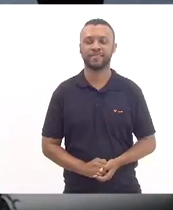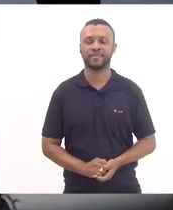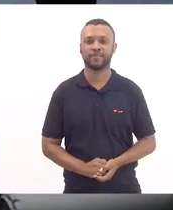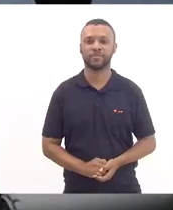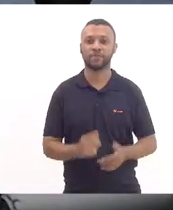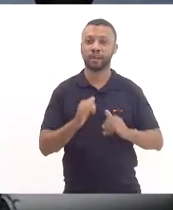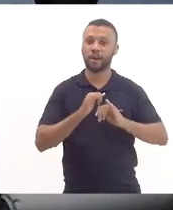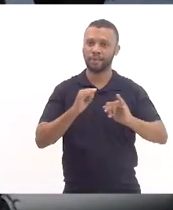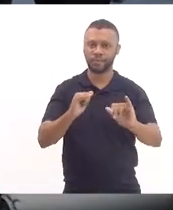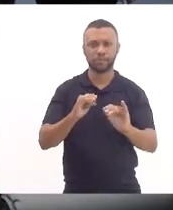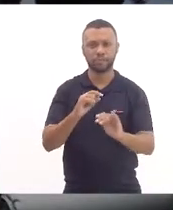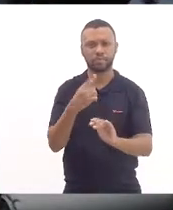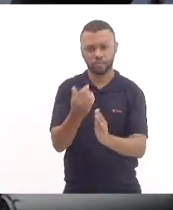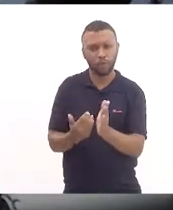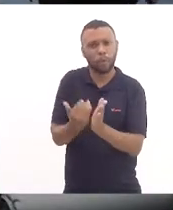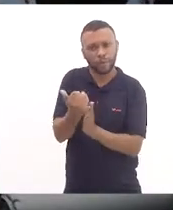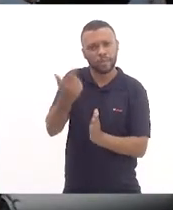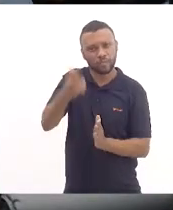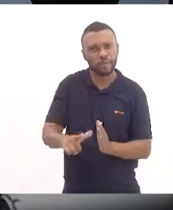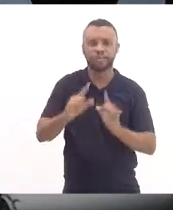Está reaberta a sessão.